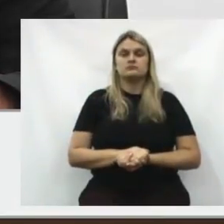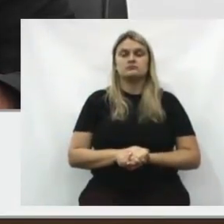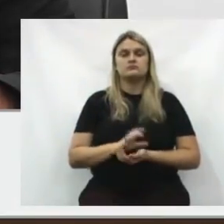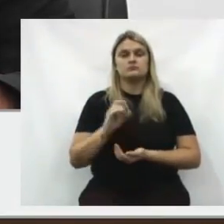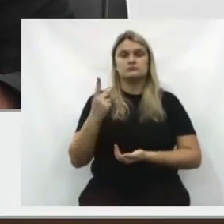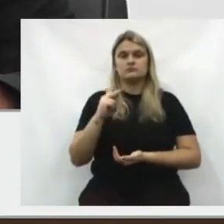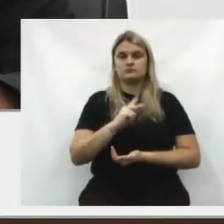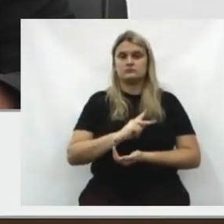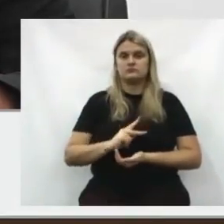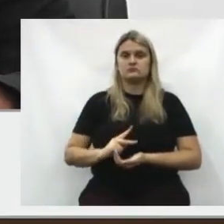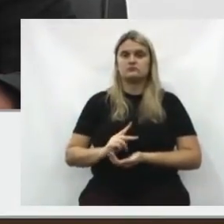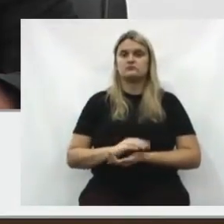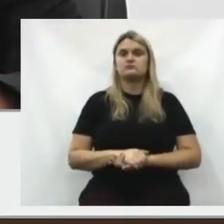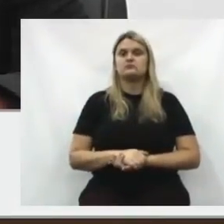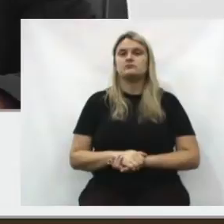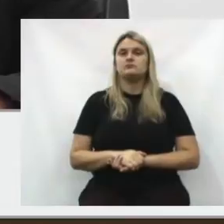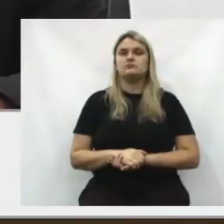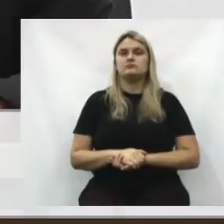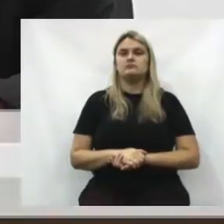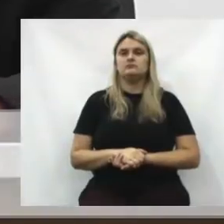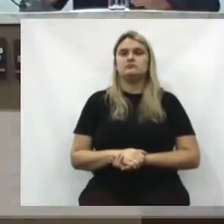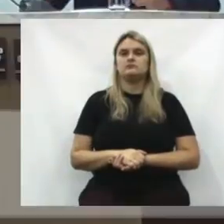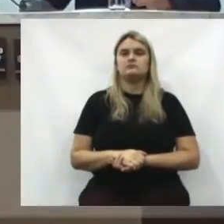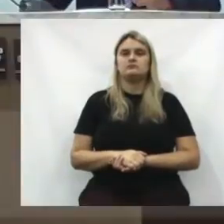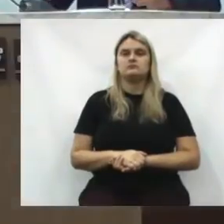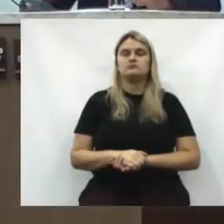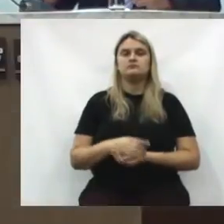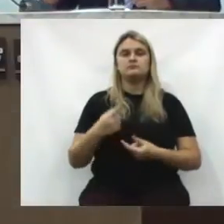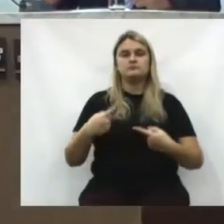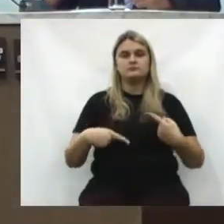Rua Pacífico José da Silva. Seria isso, senhor presidente.